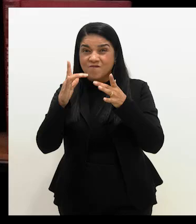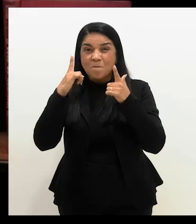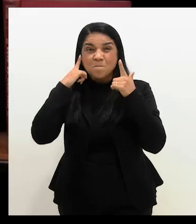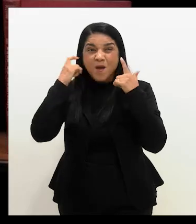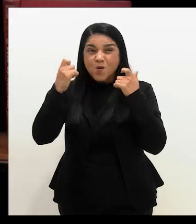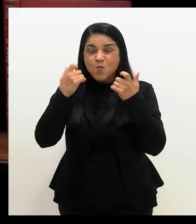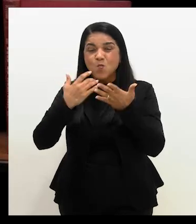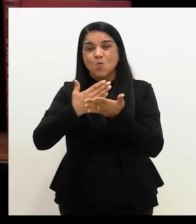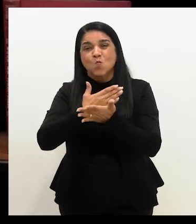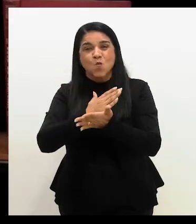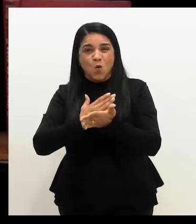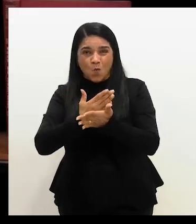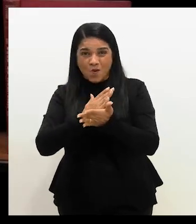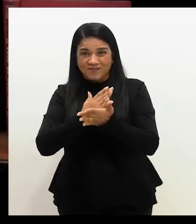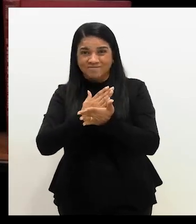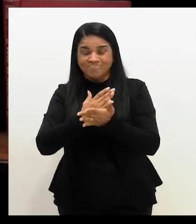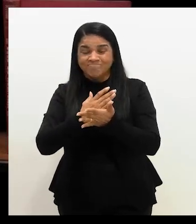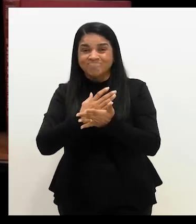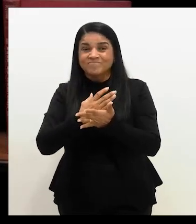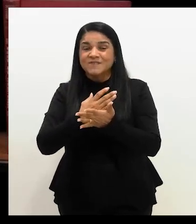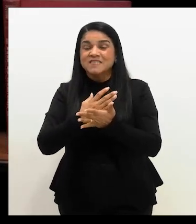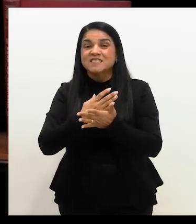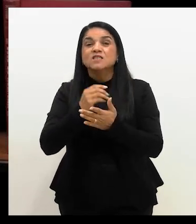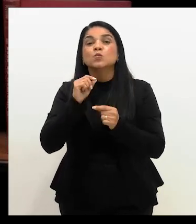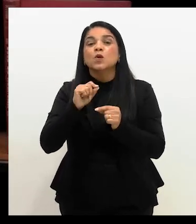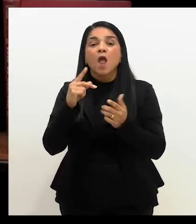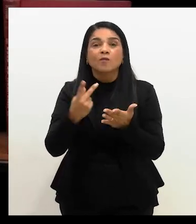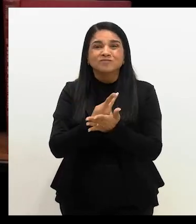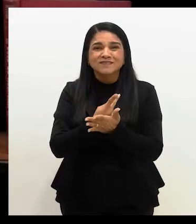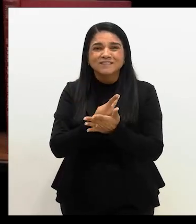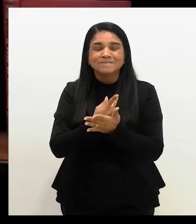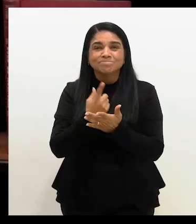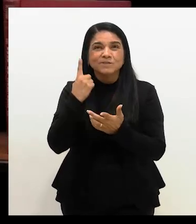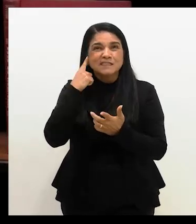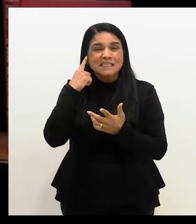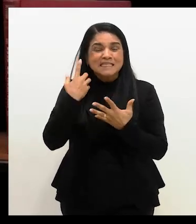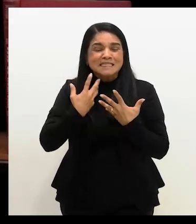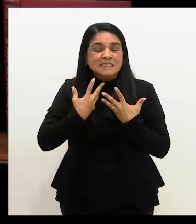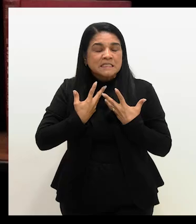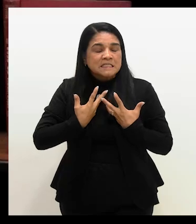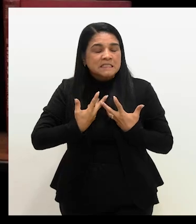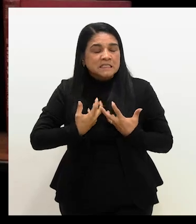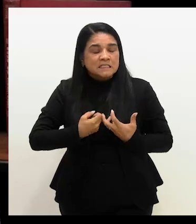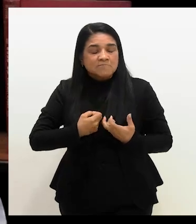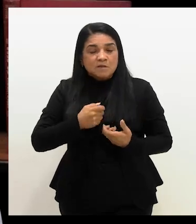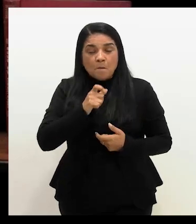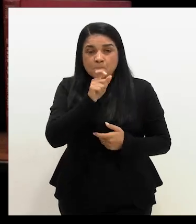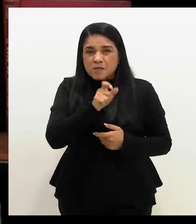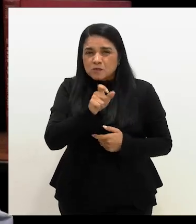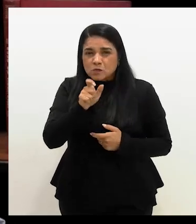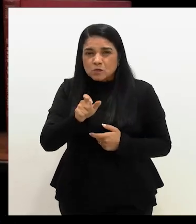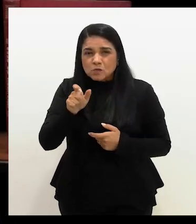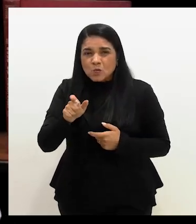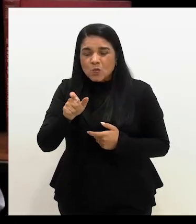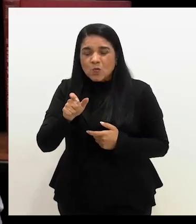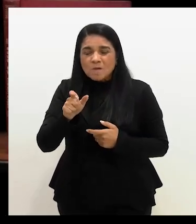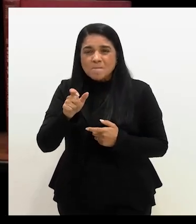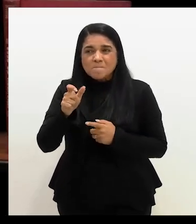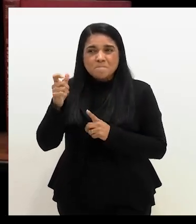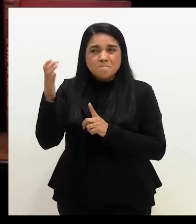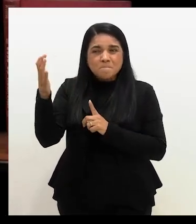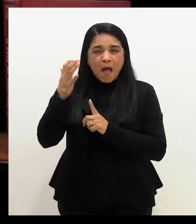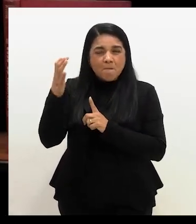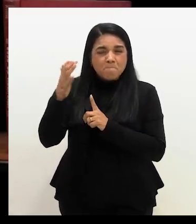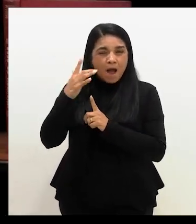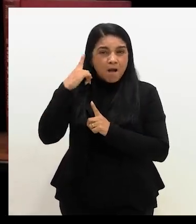são barulhos que eles já incomodam e causam fadiga auditiva, né? O paciente, ele vê que se ele fica muito tempo